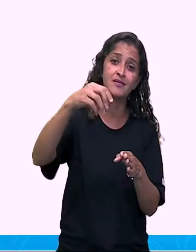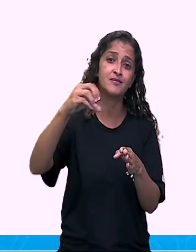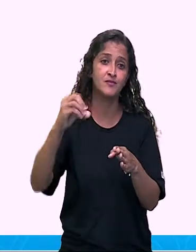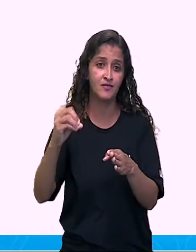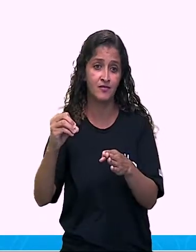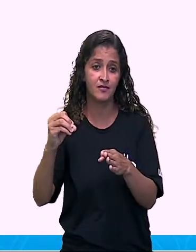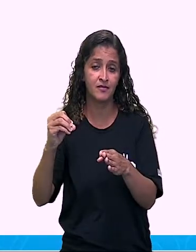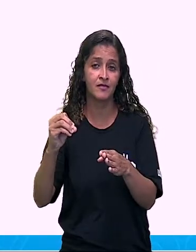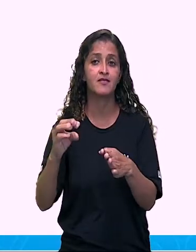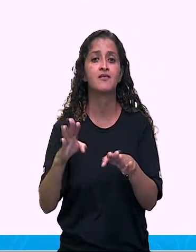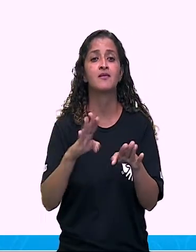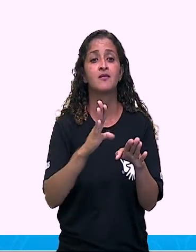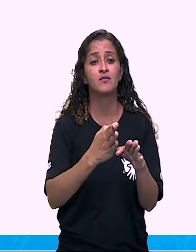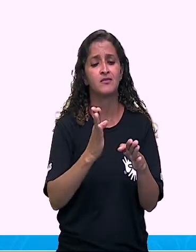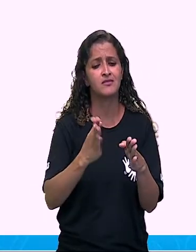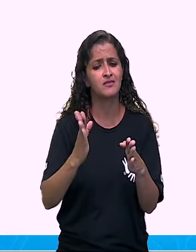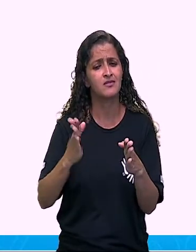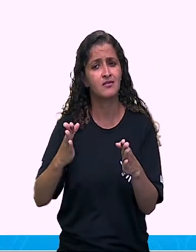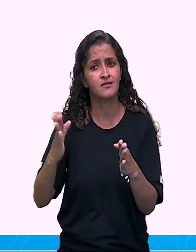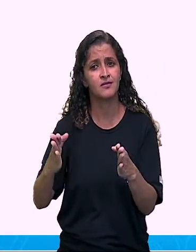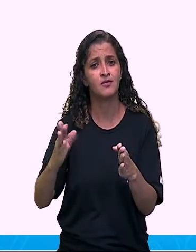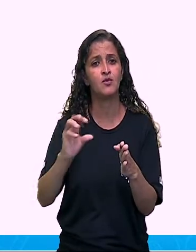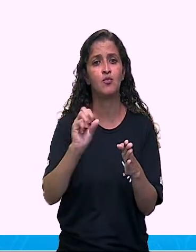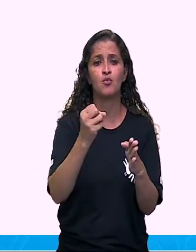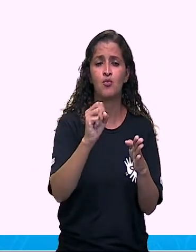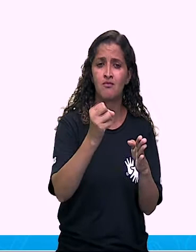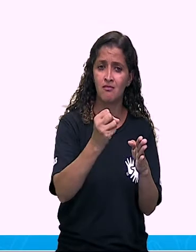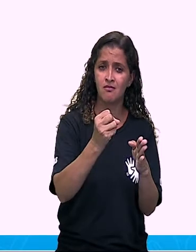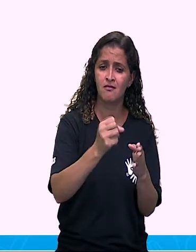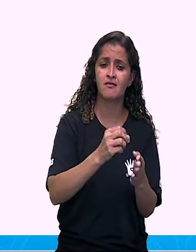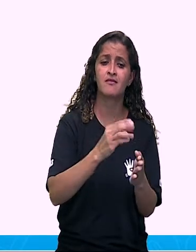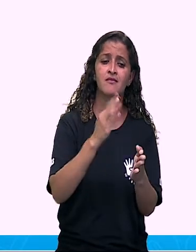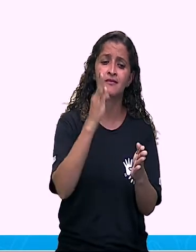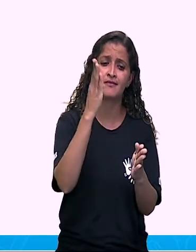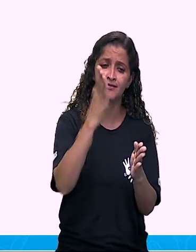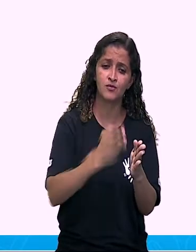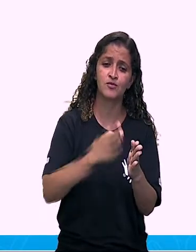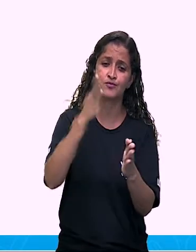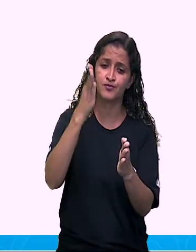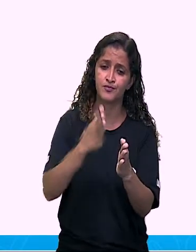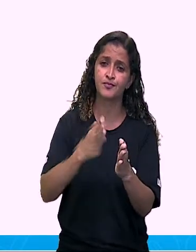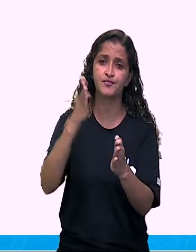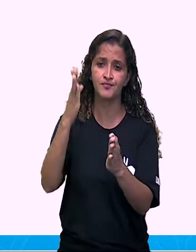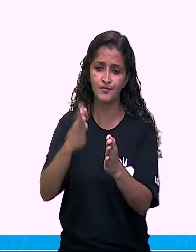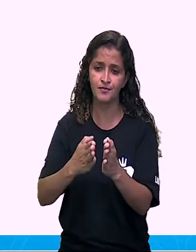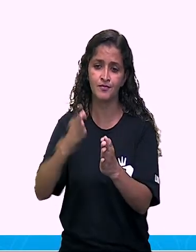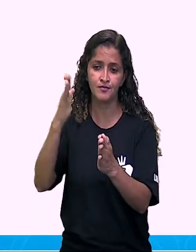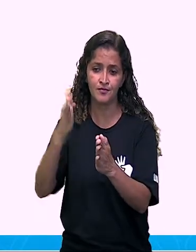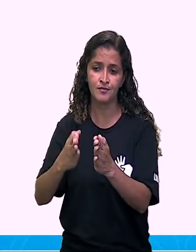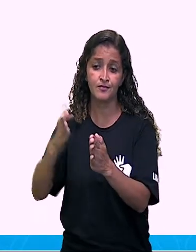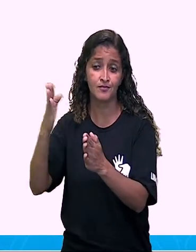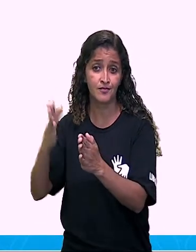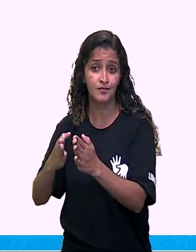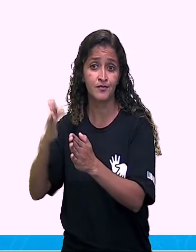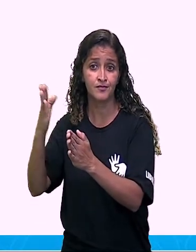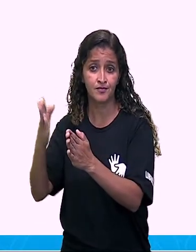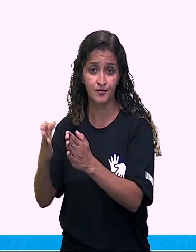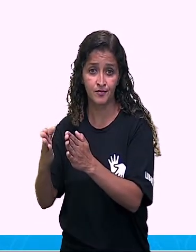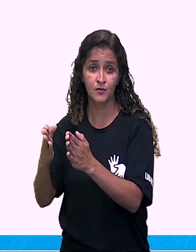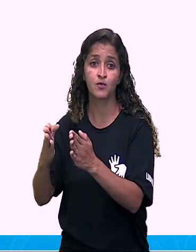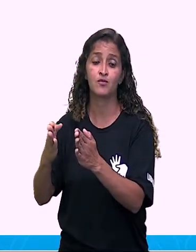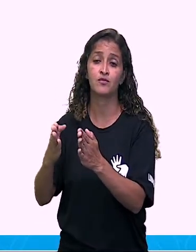8 barras, 8 dezenas, nós chamamos de 80.